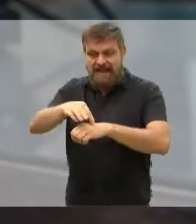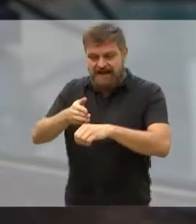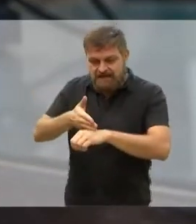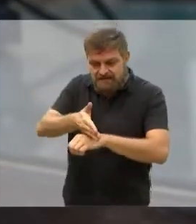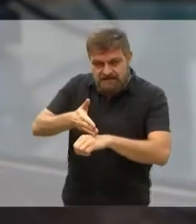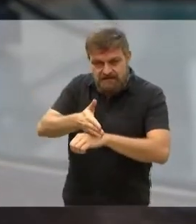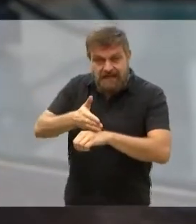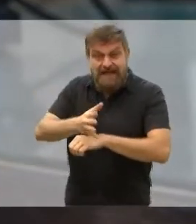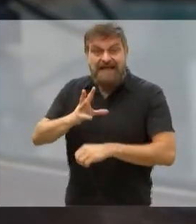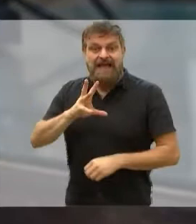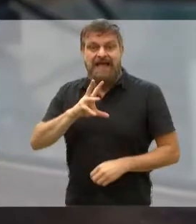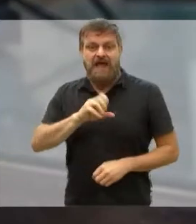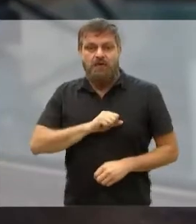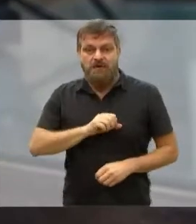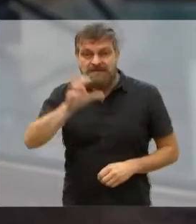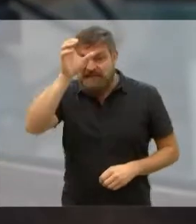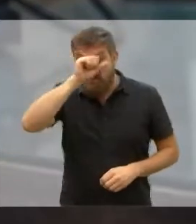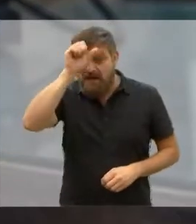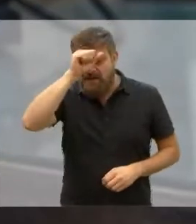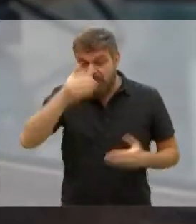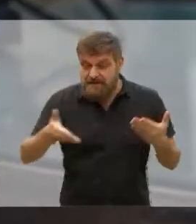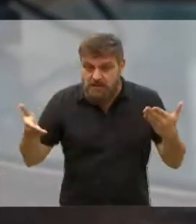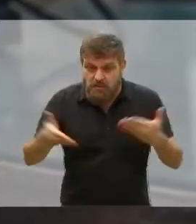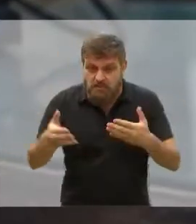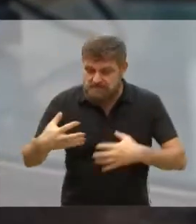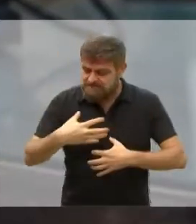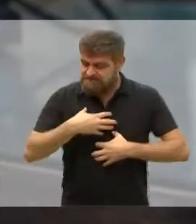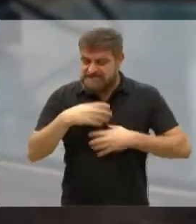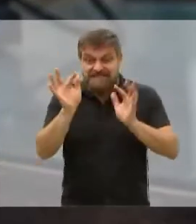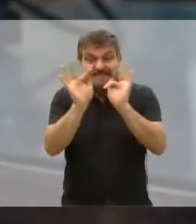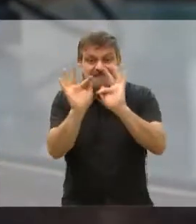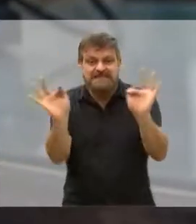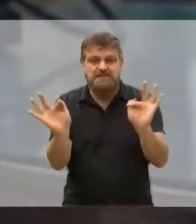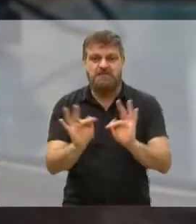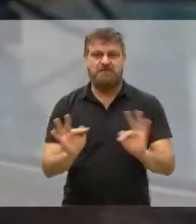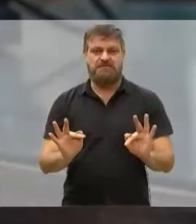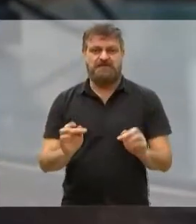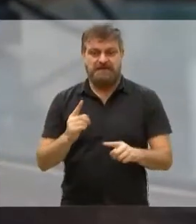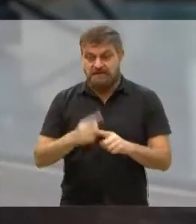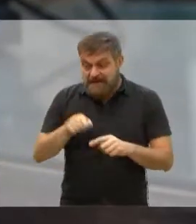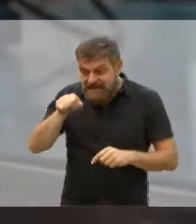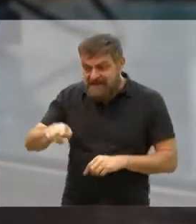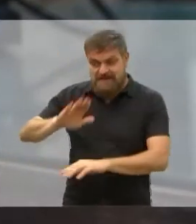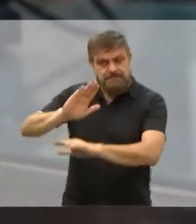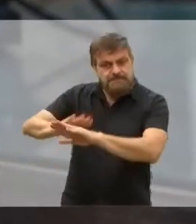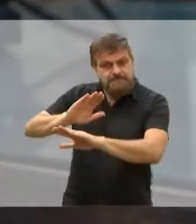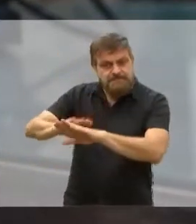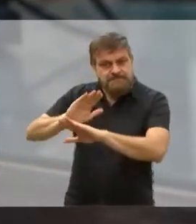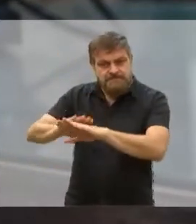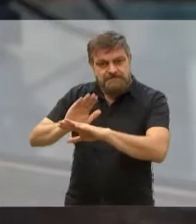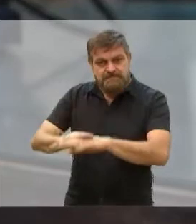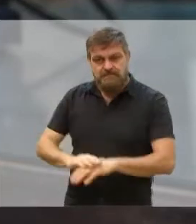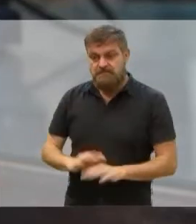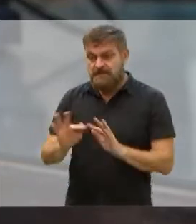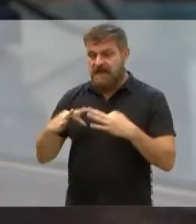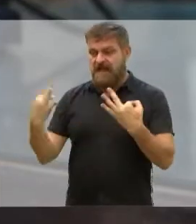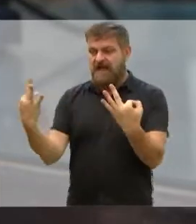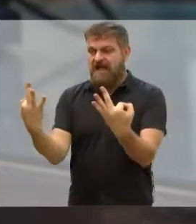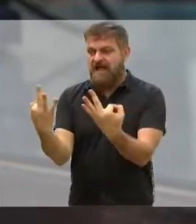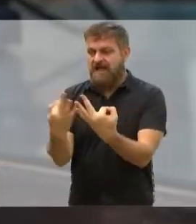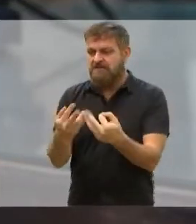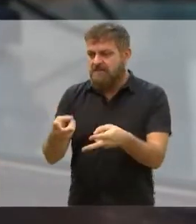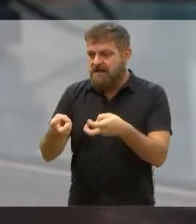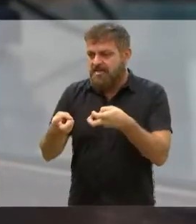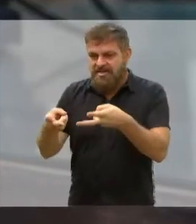das carnes, que é o que ele gosta. Então hoje ele aprendeu a fazer isso e ele se sente feliz demais por poder fazer isso e daí faz parte